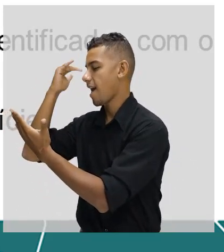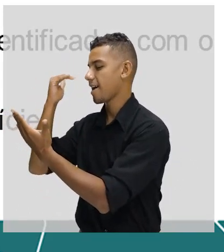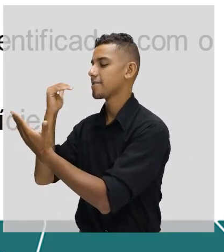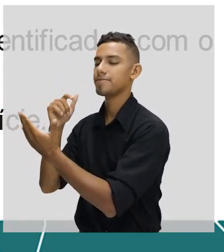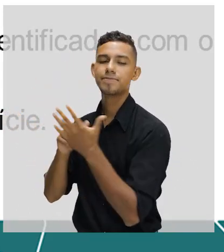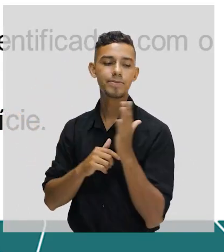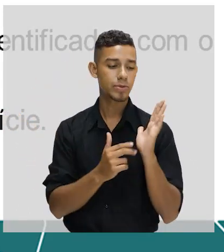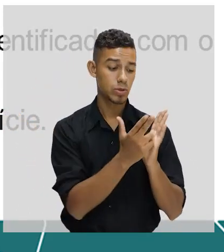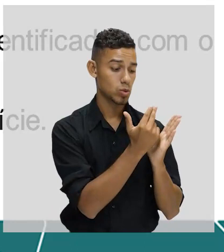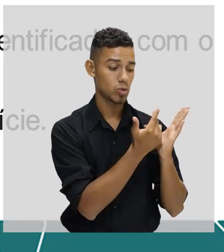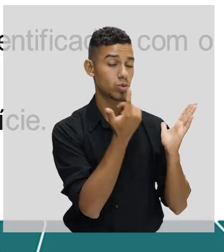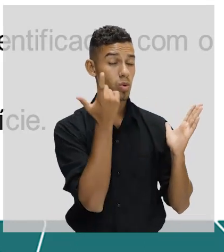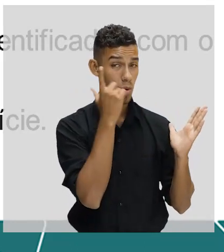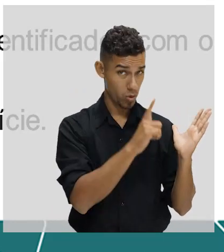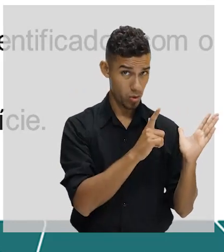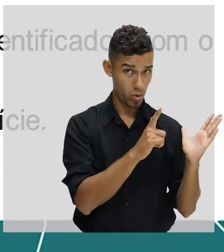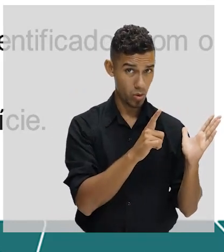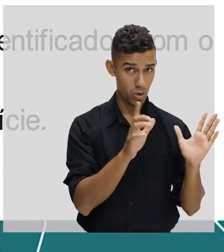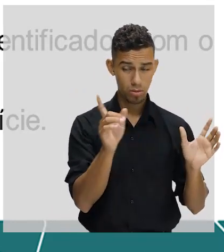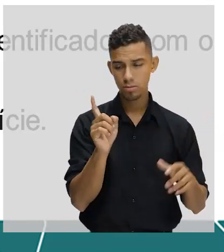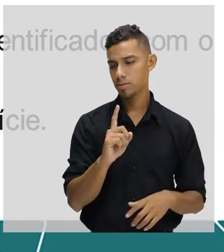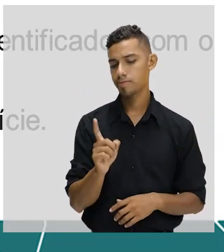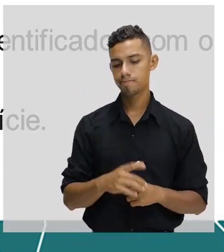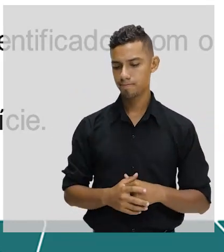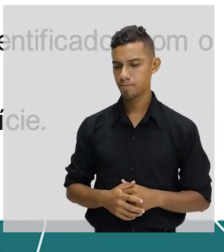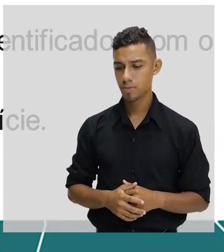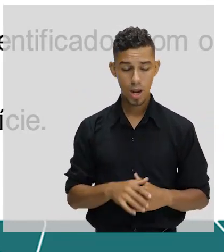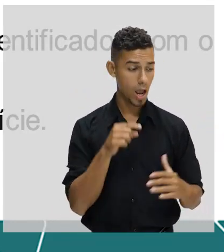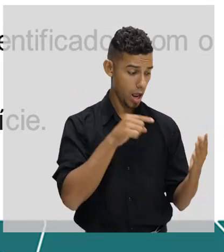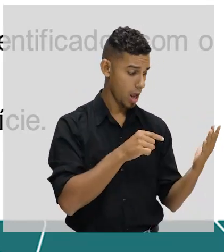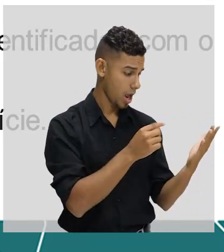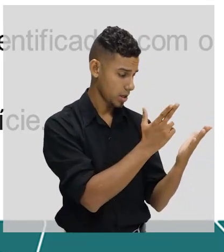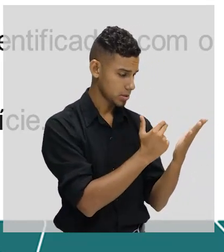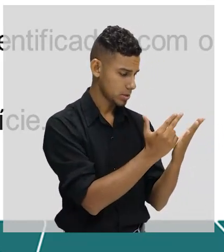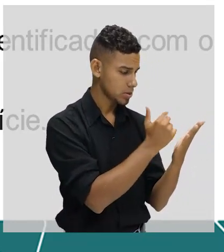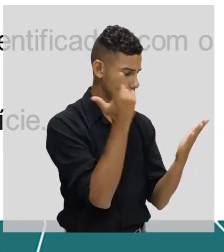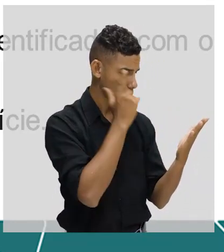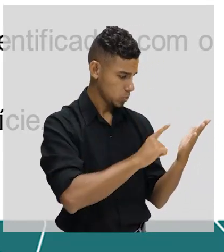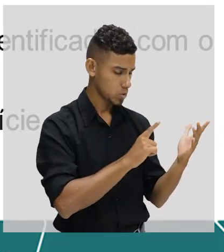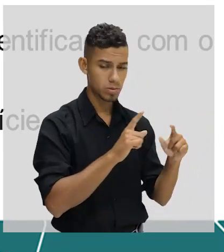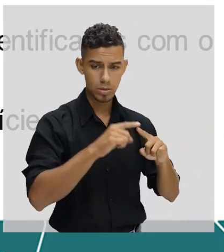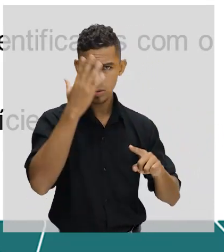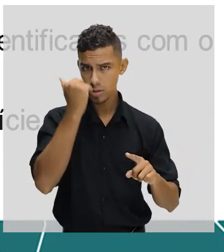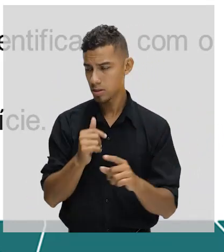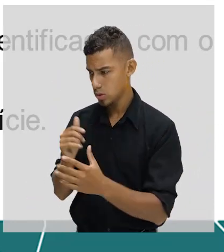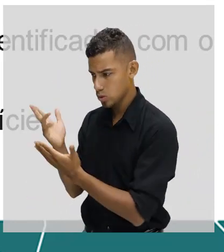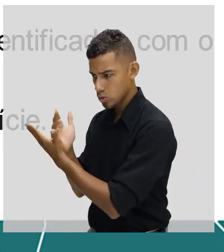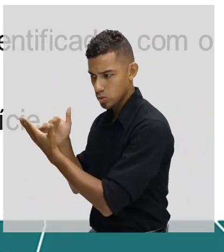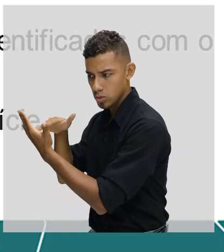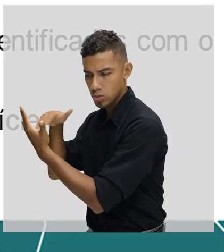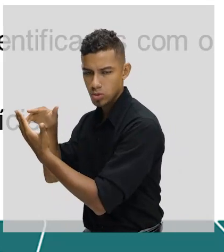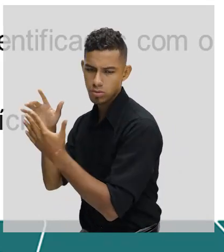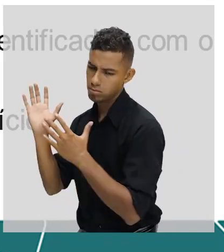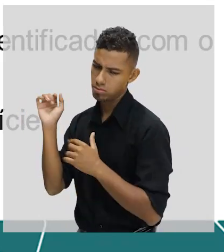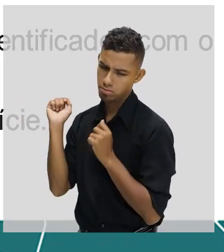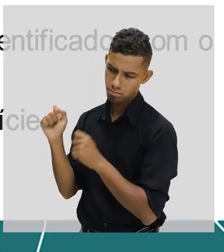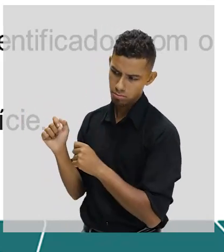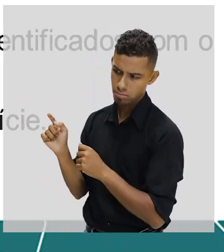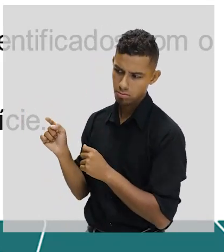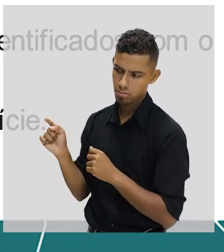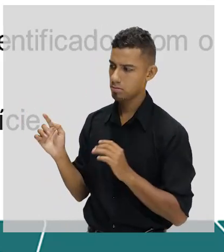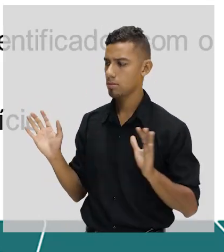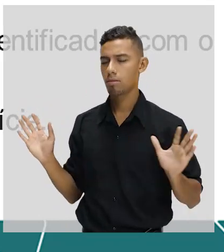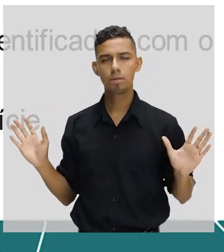pintar? Não. Eu preciso saber pintar para poder desenhar? Não. Eu posso desenhar e saber pintar?